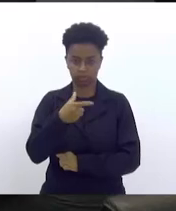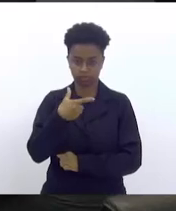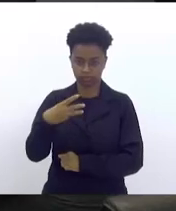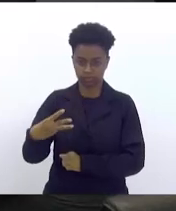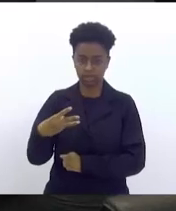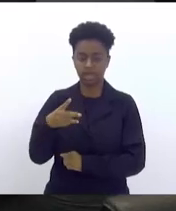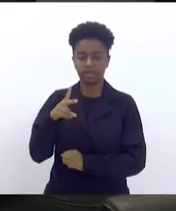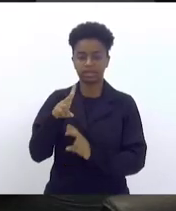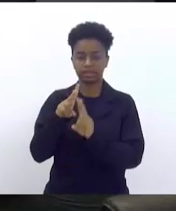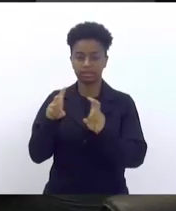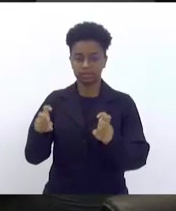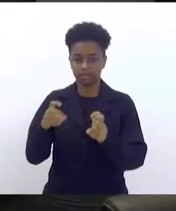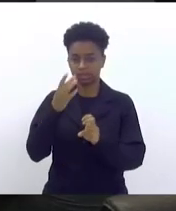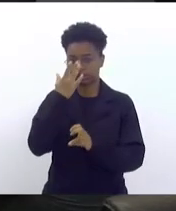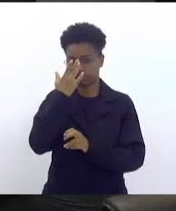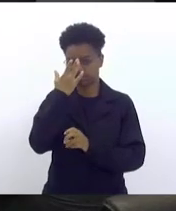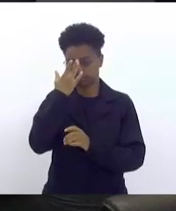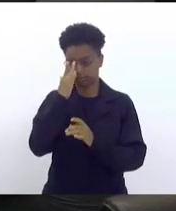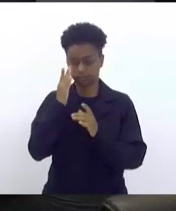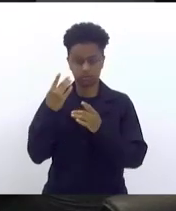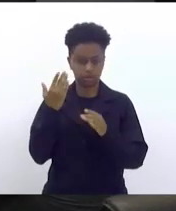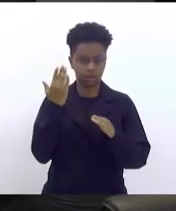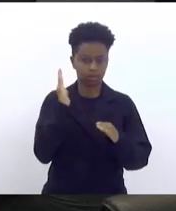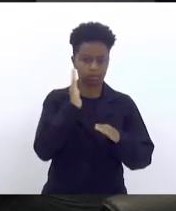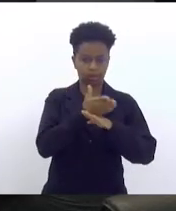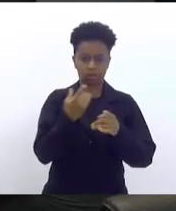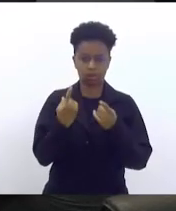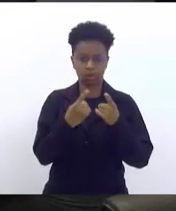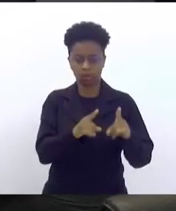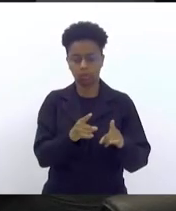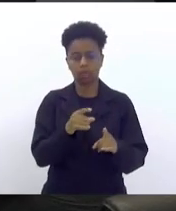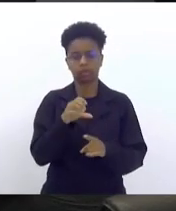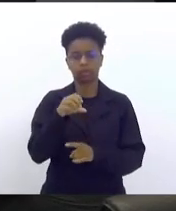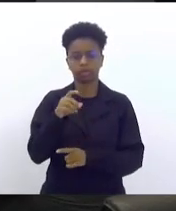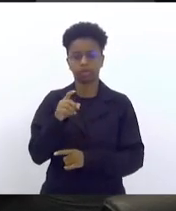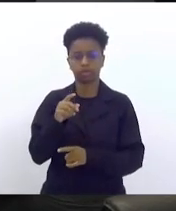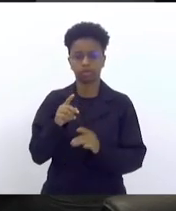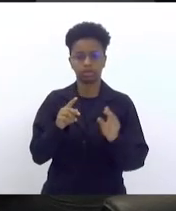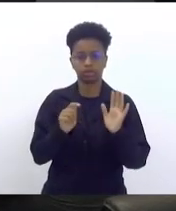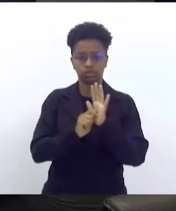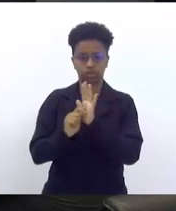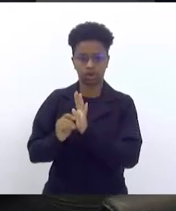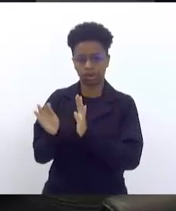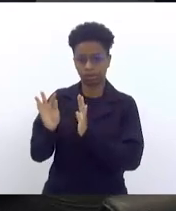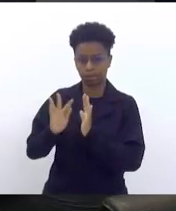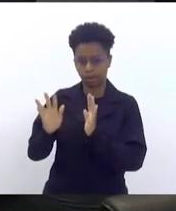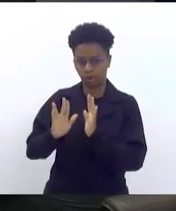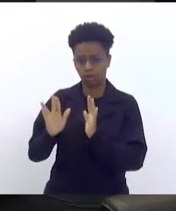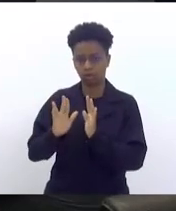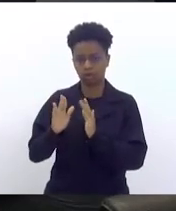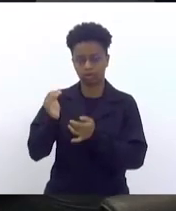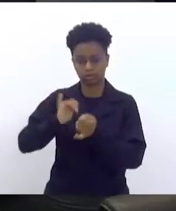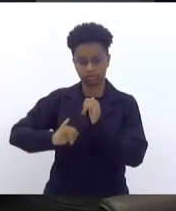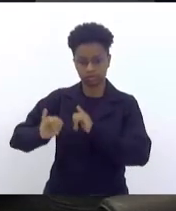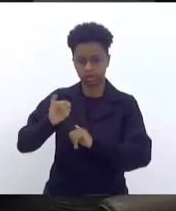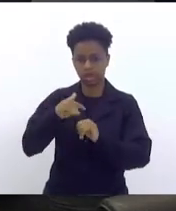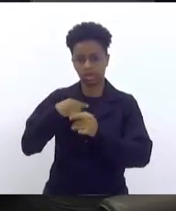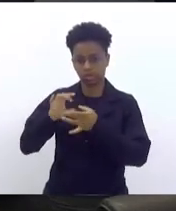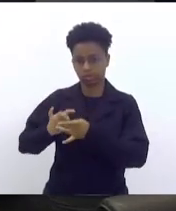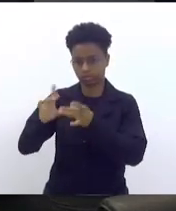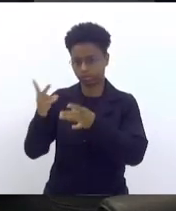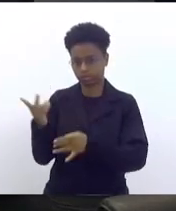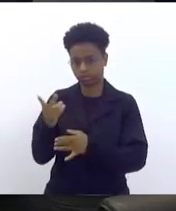as canabinoides sintéticas o K2 K4 K9 no âmbito do Estado do Rio de Janeiro tá bom aí eu vou abrir aí para vocês